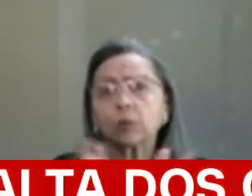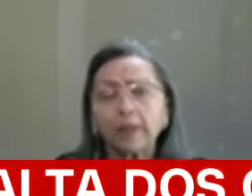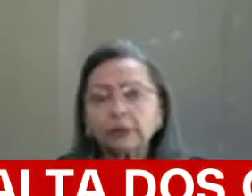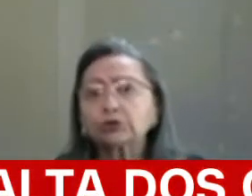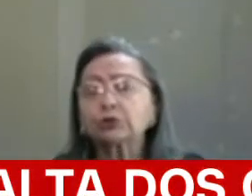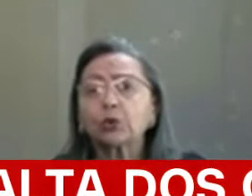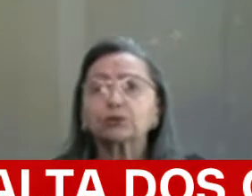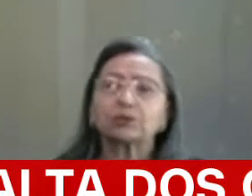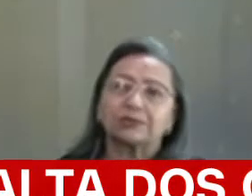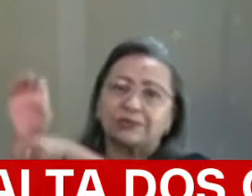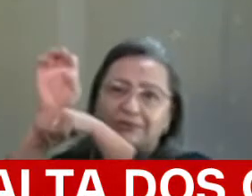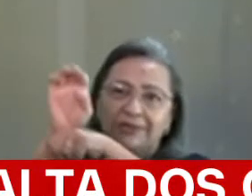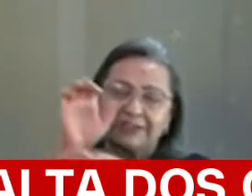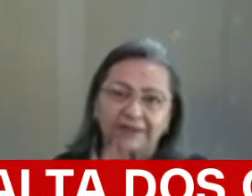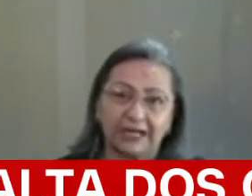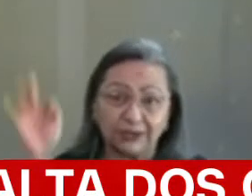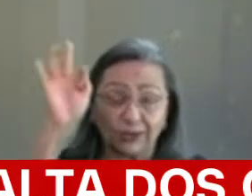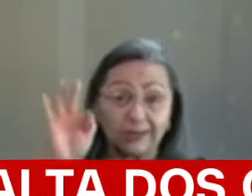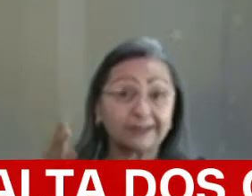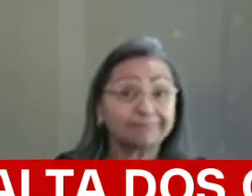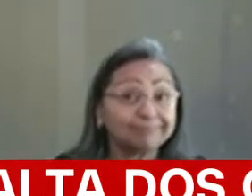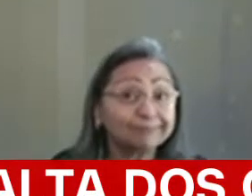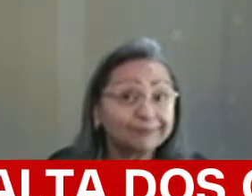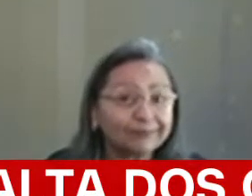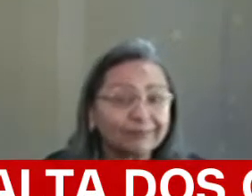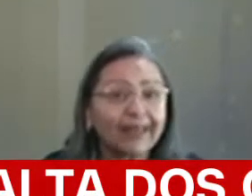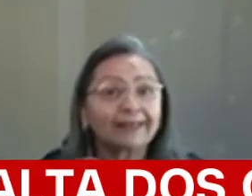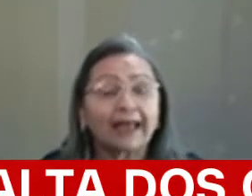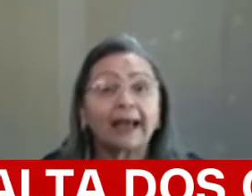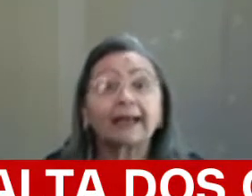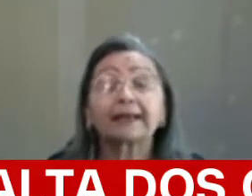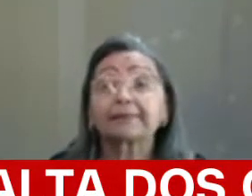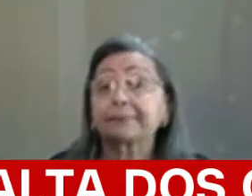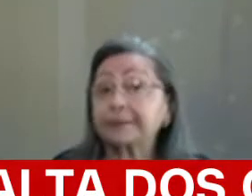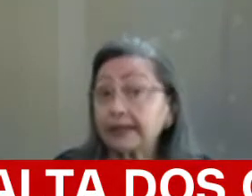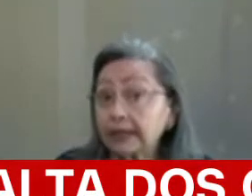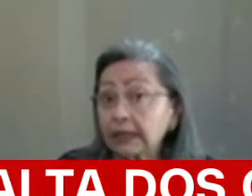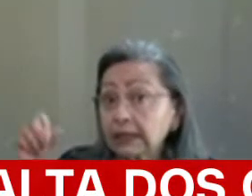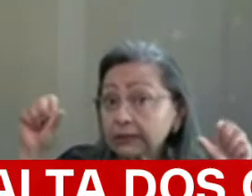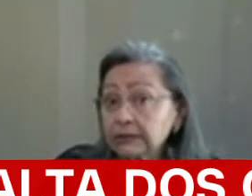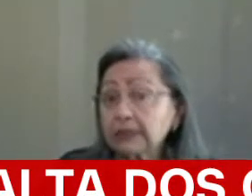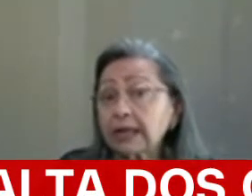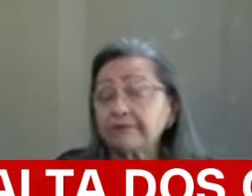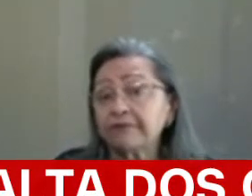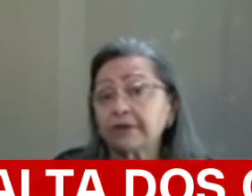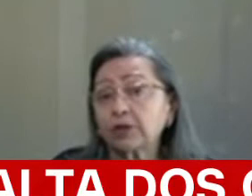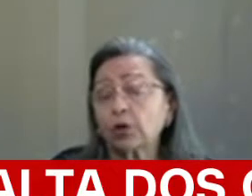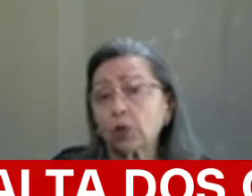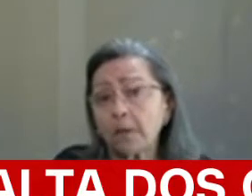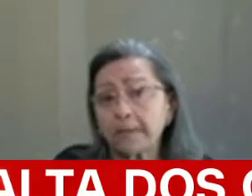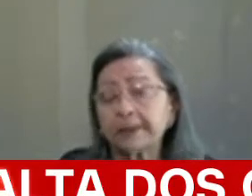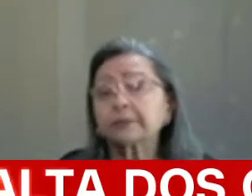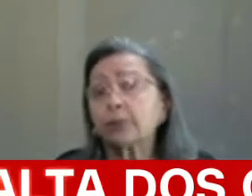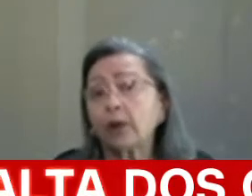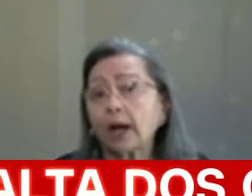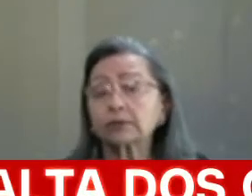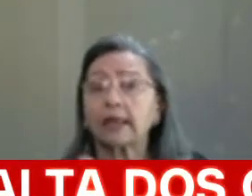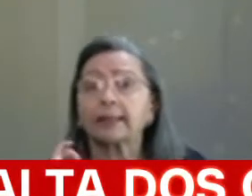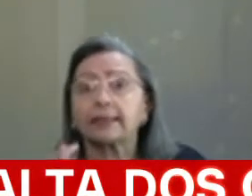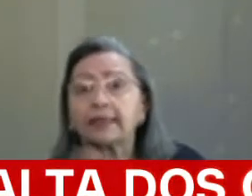entes federativos, em face da crise por que passa o país, causada